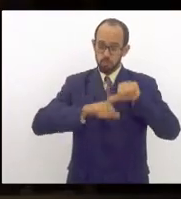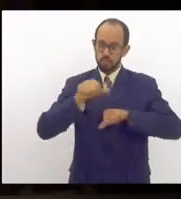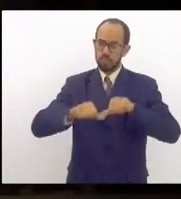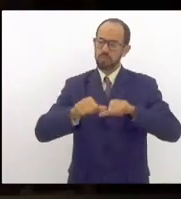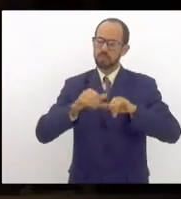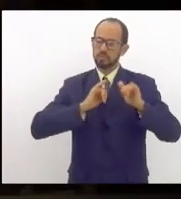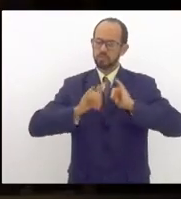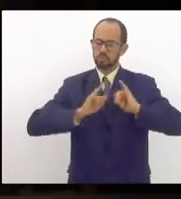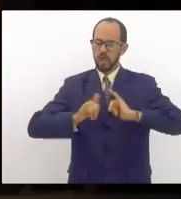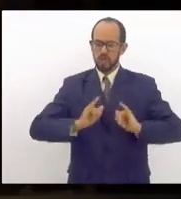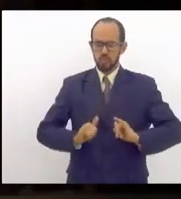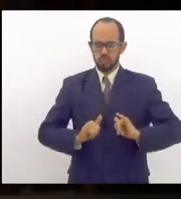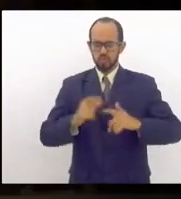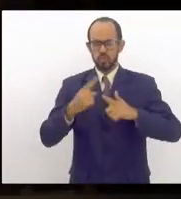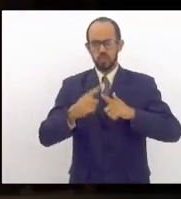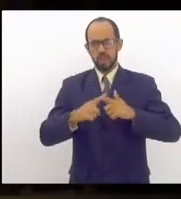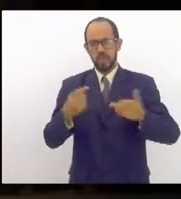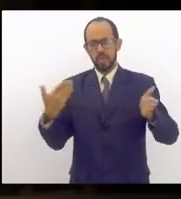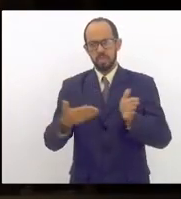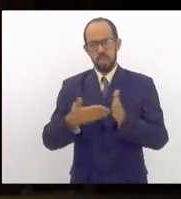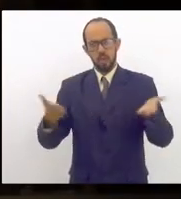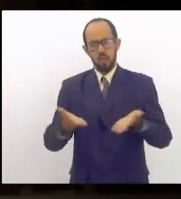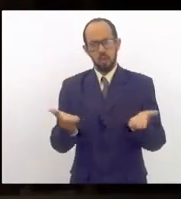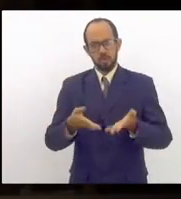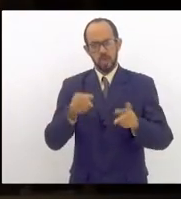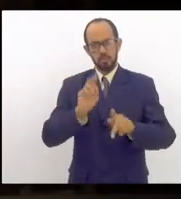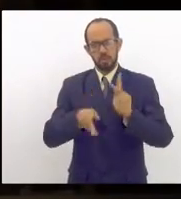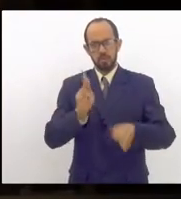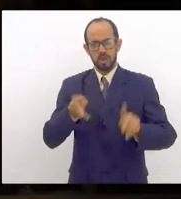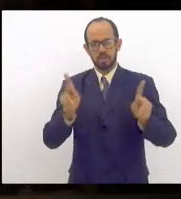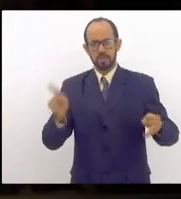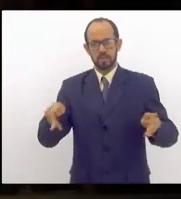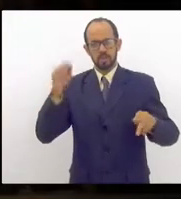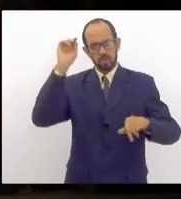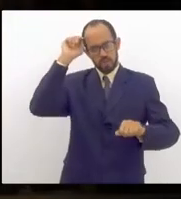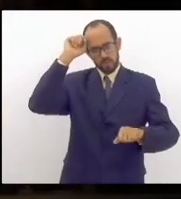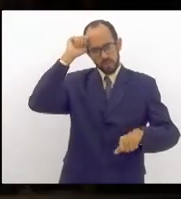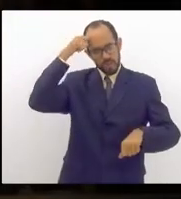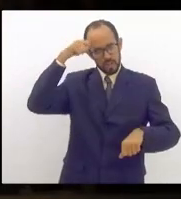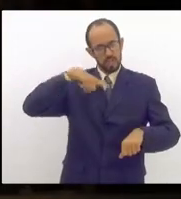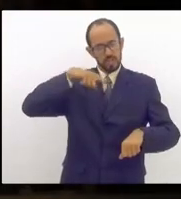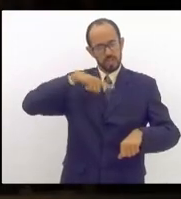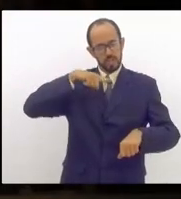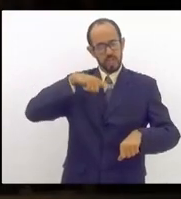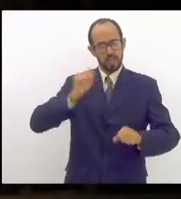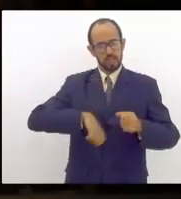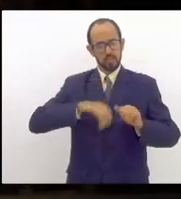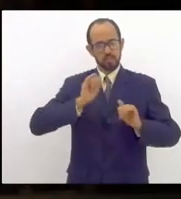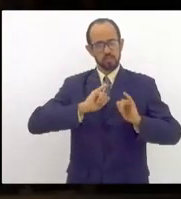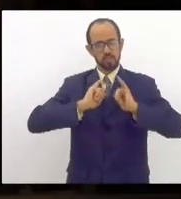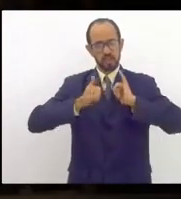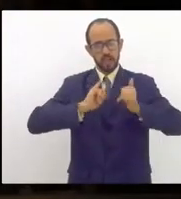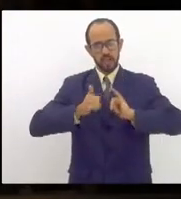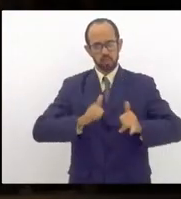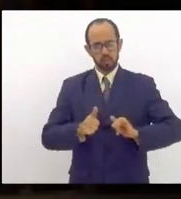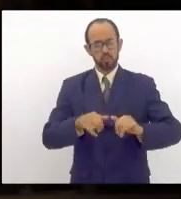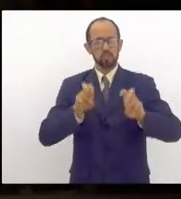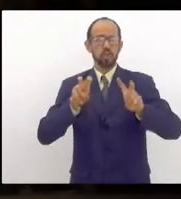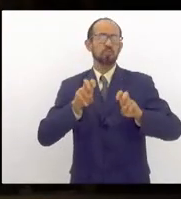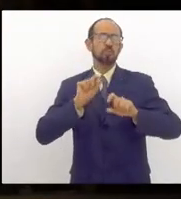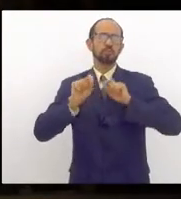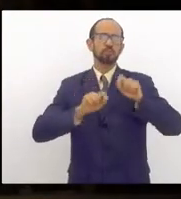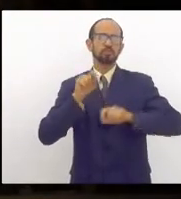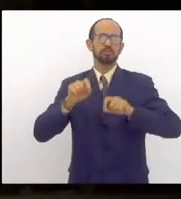hoje é a população negra que aparece né nos dados mais elevados relativos né